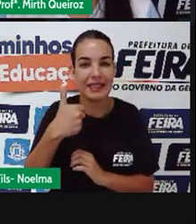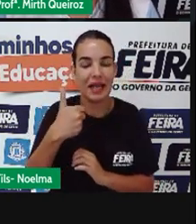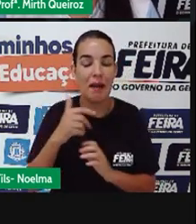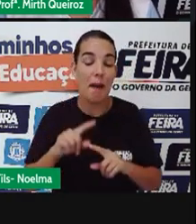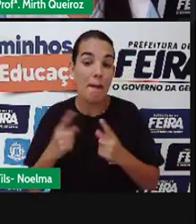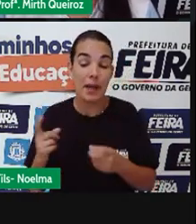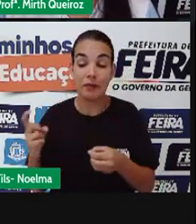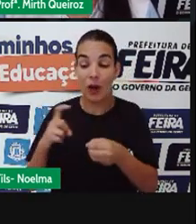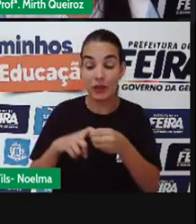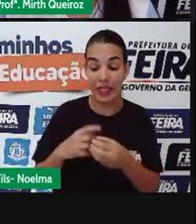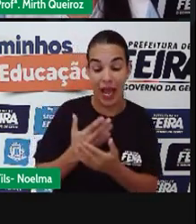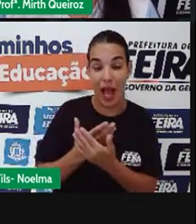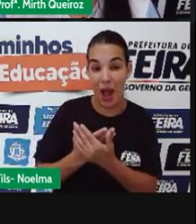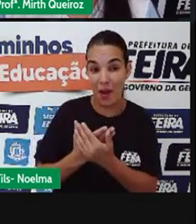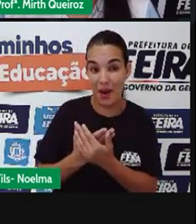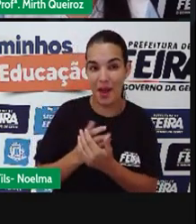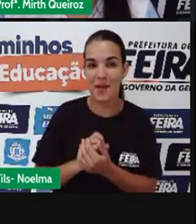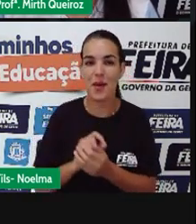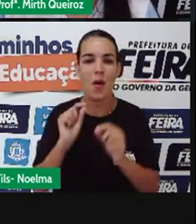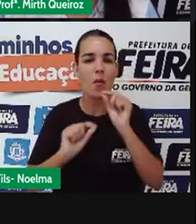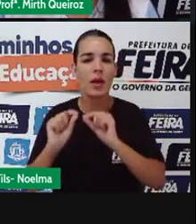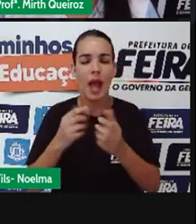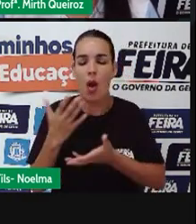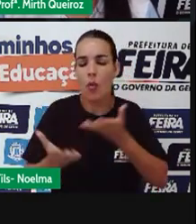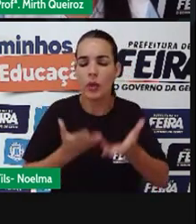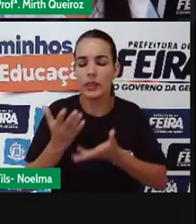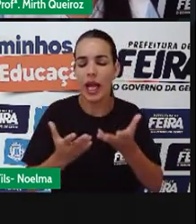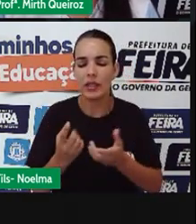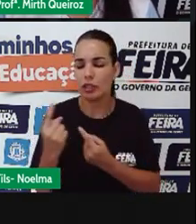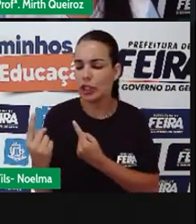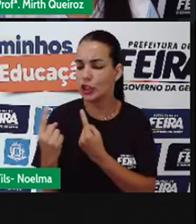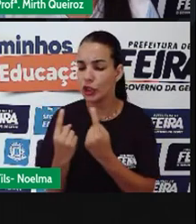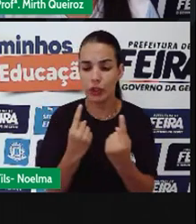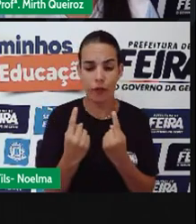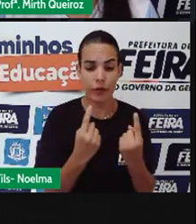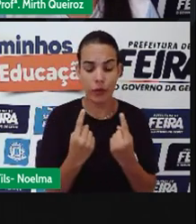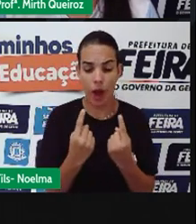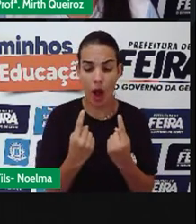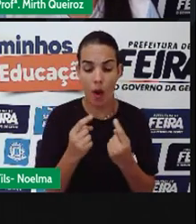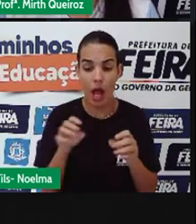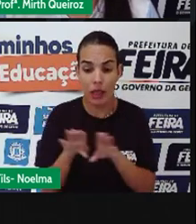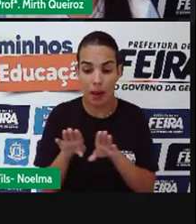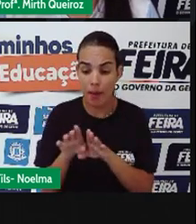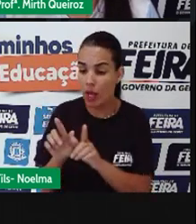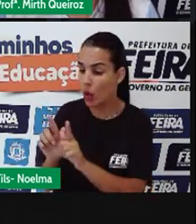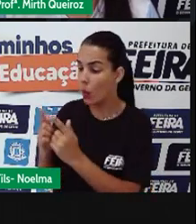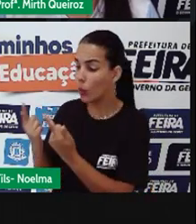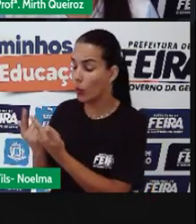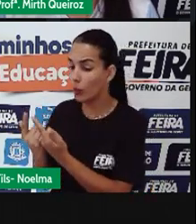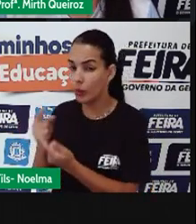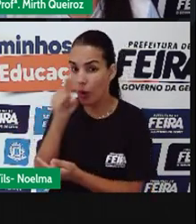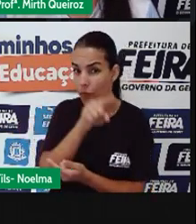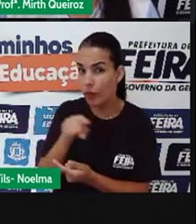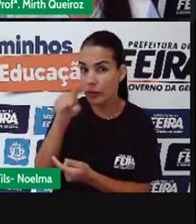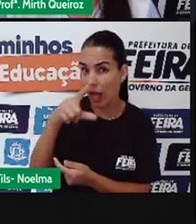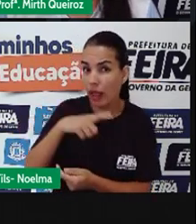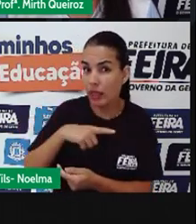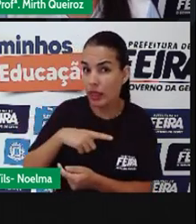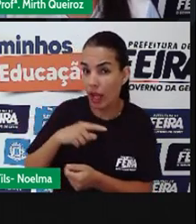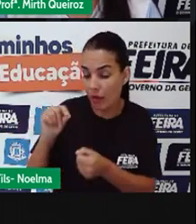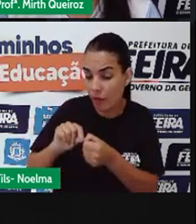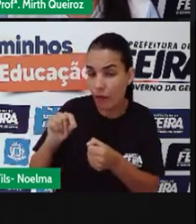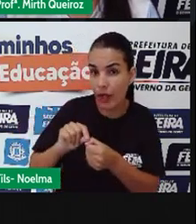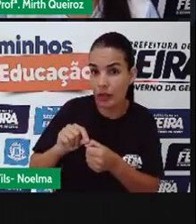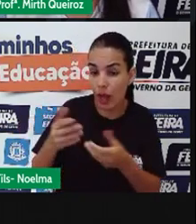não estamos aqui a nossa aula que cuidado individual e coletivo você tem tomado nesse